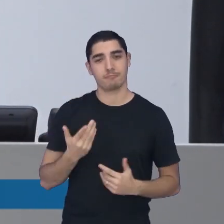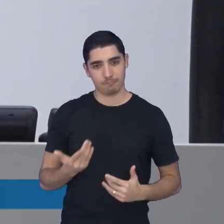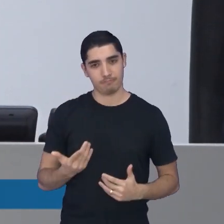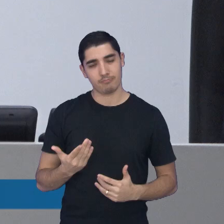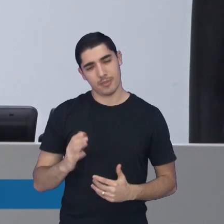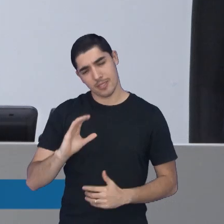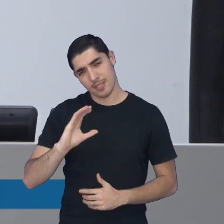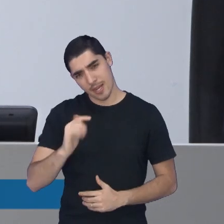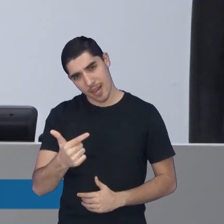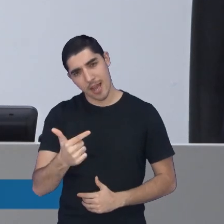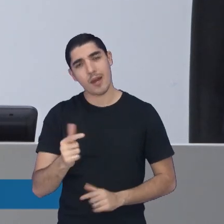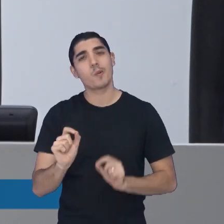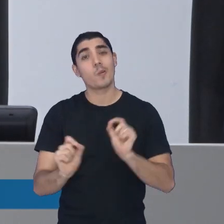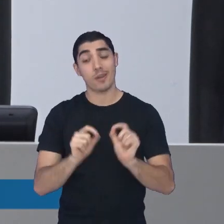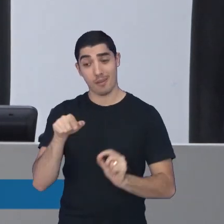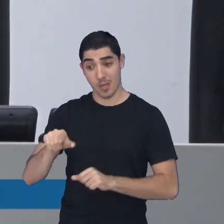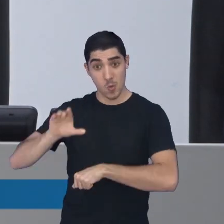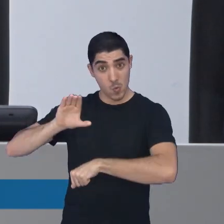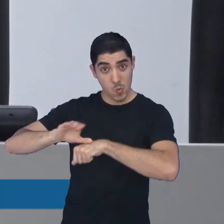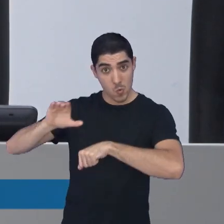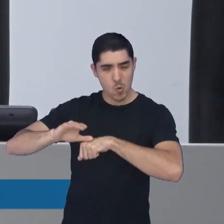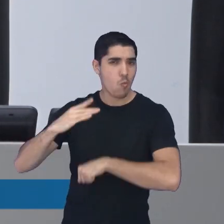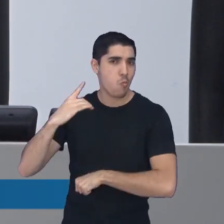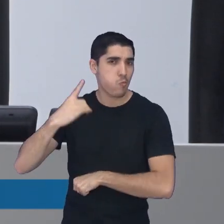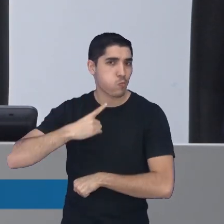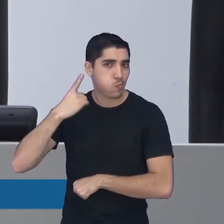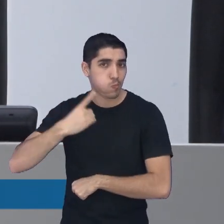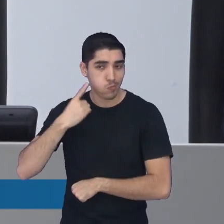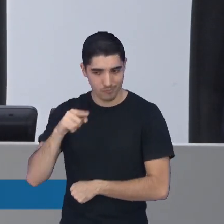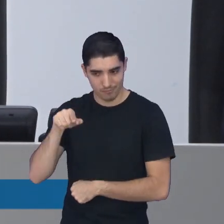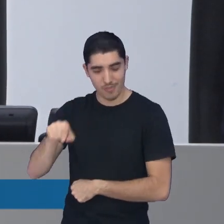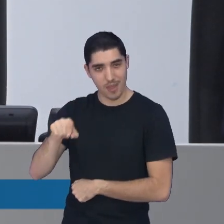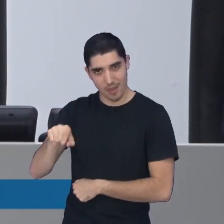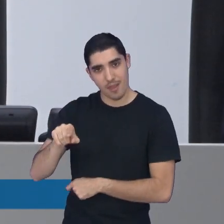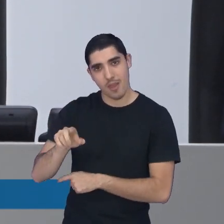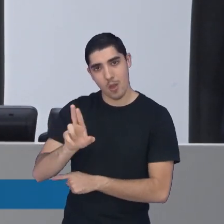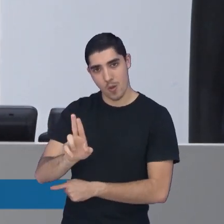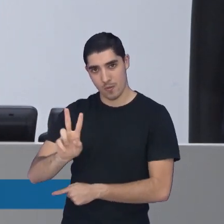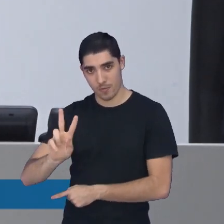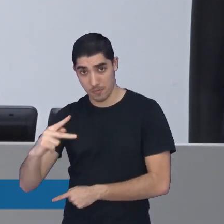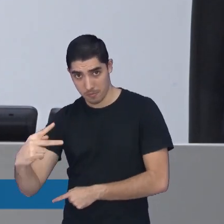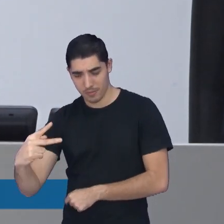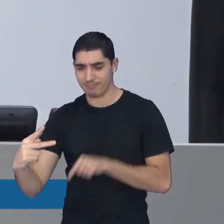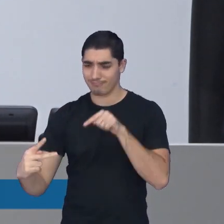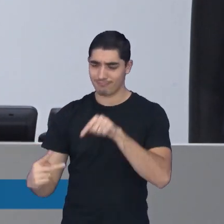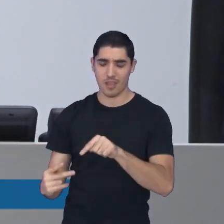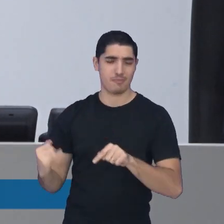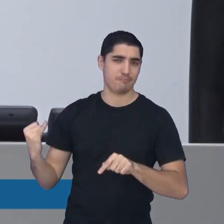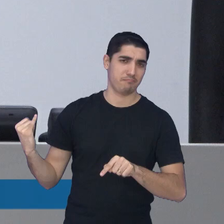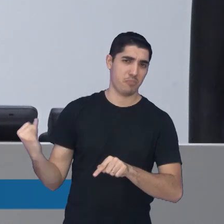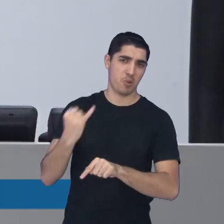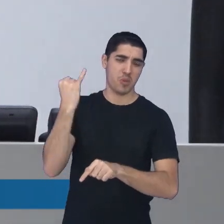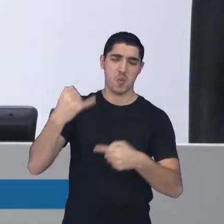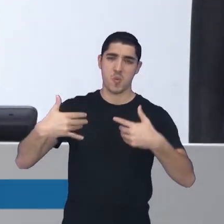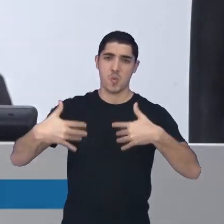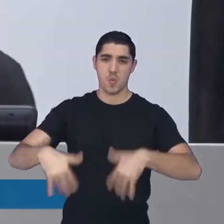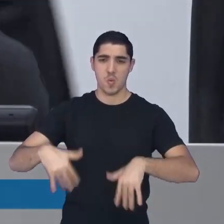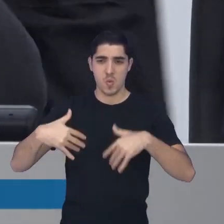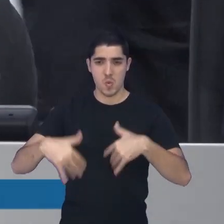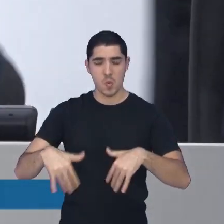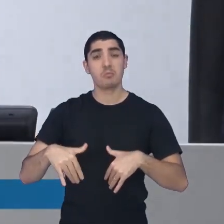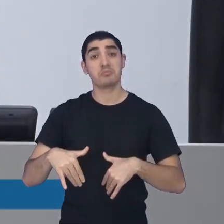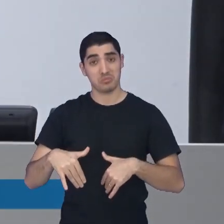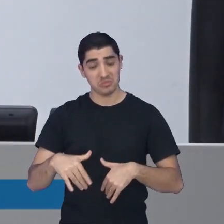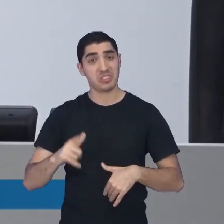esse curso de Direito da Univap, que tanto tem história, tanto construiu e tanto